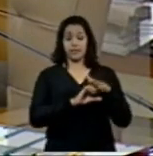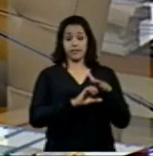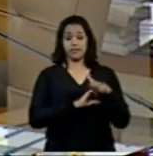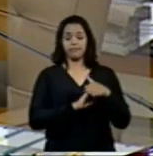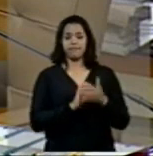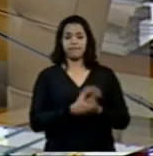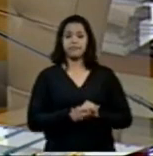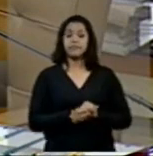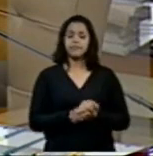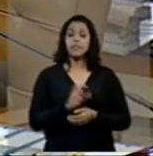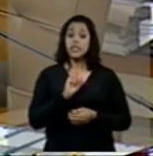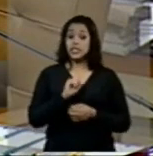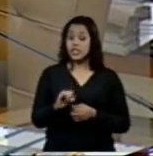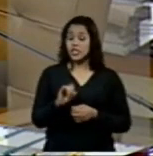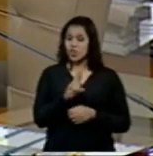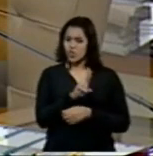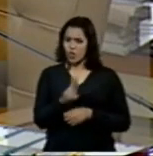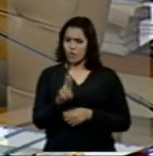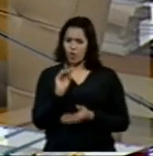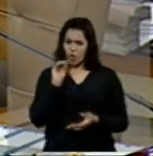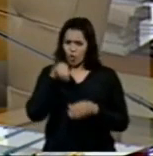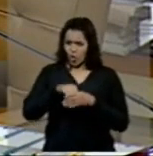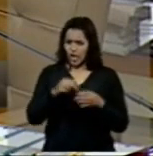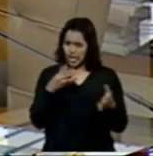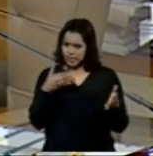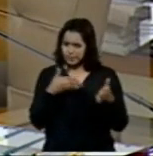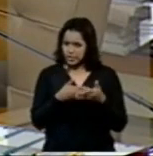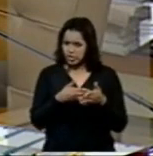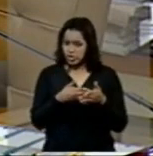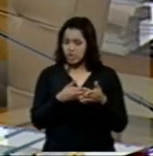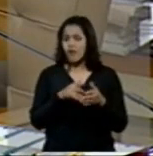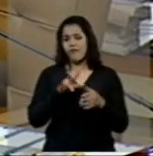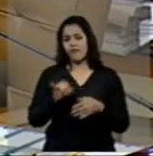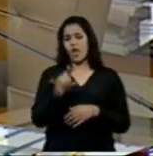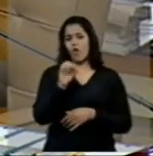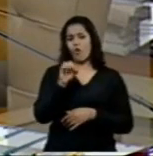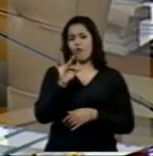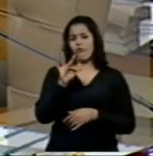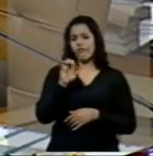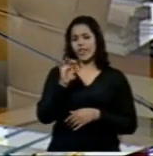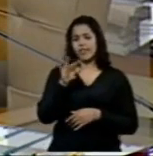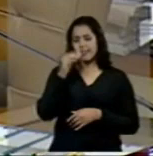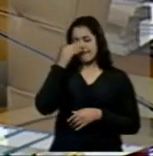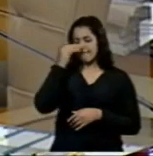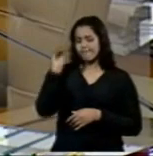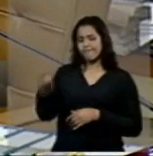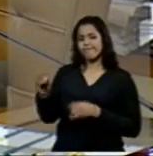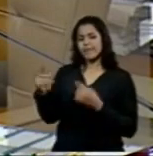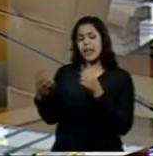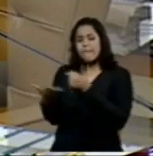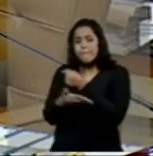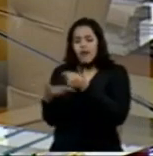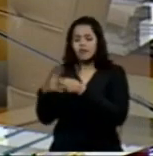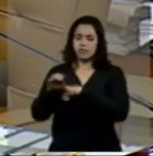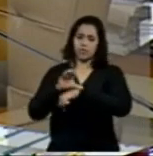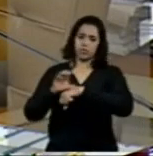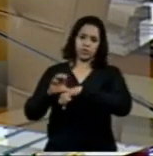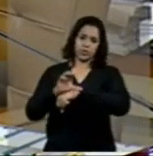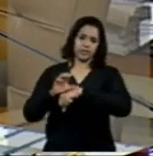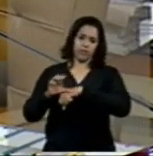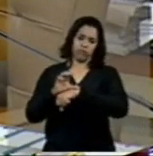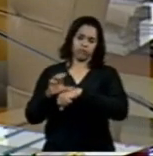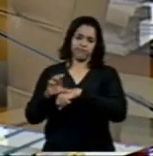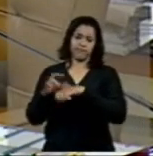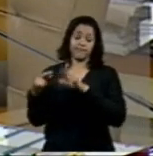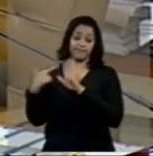chamada terceirização pelo TST ofende ou não os princípios constitucionais e as